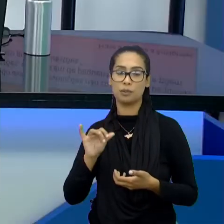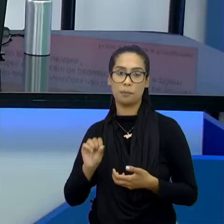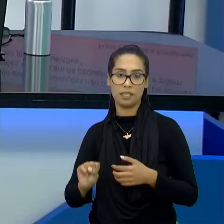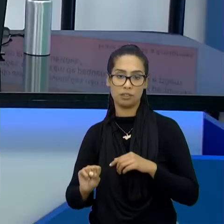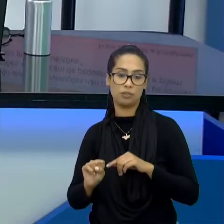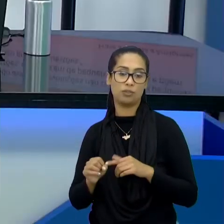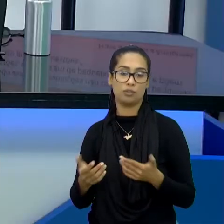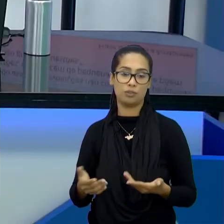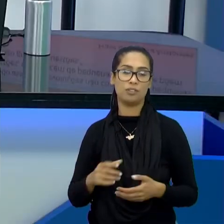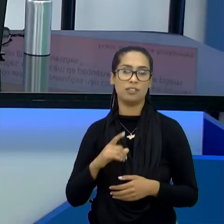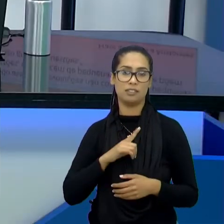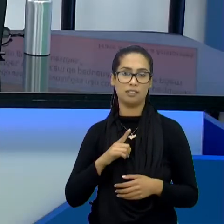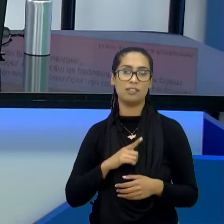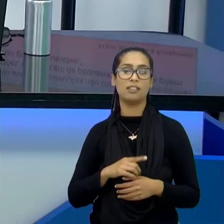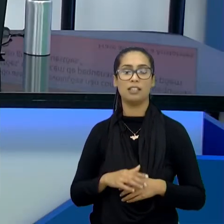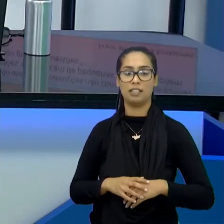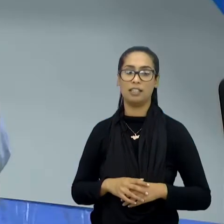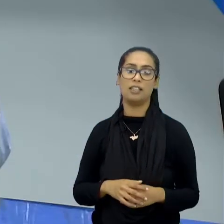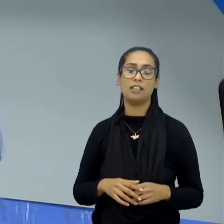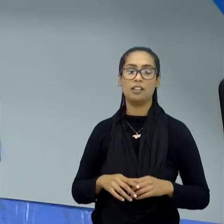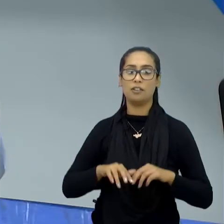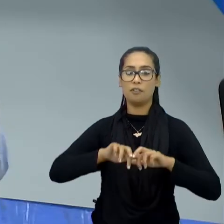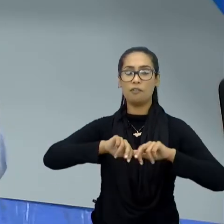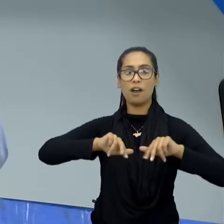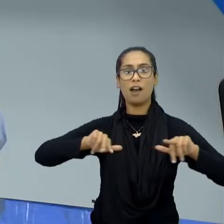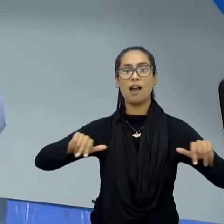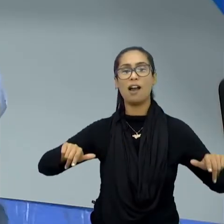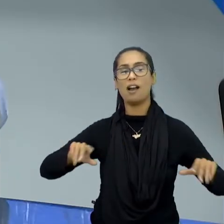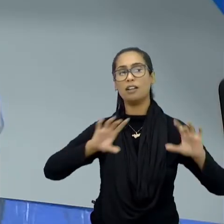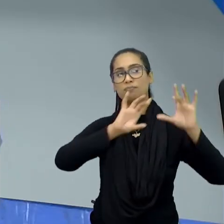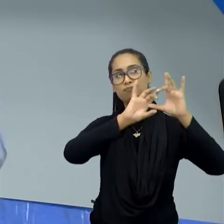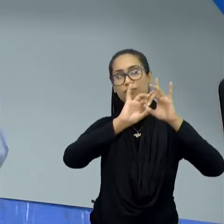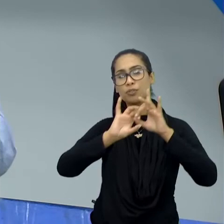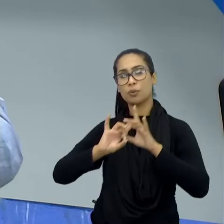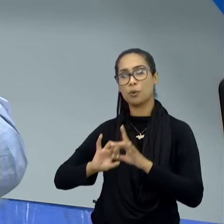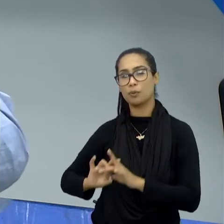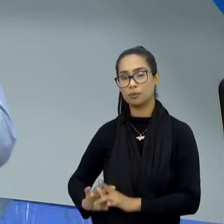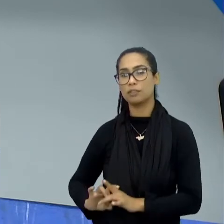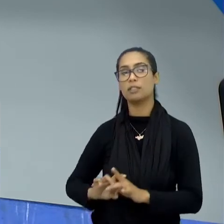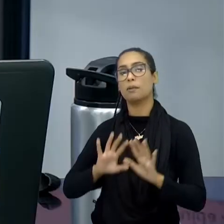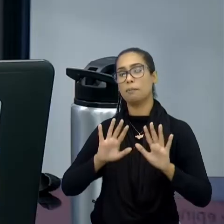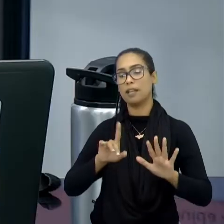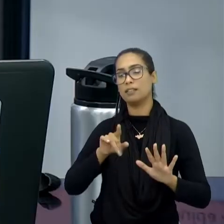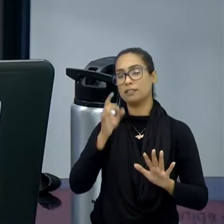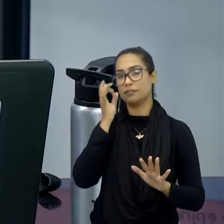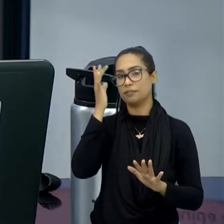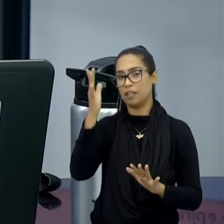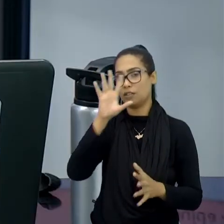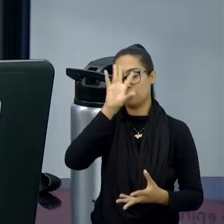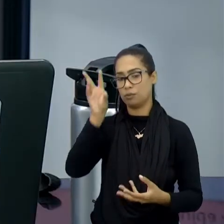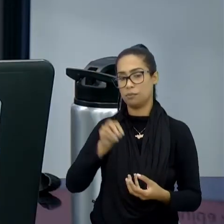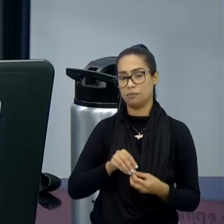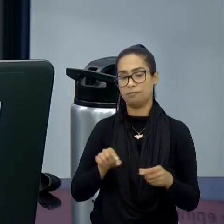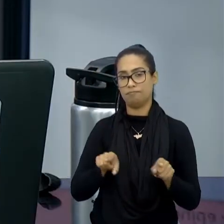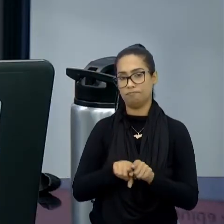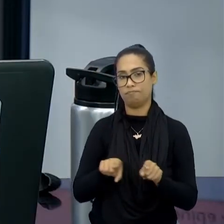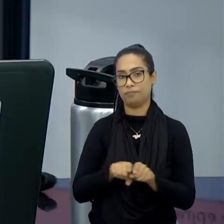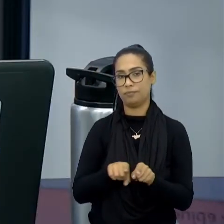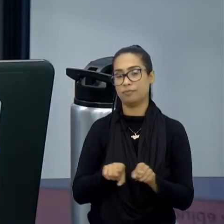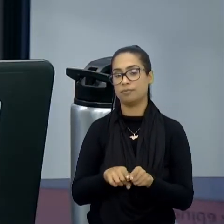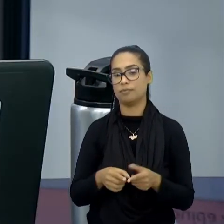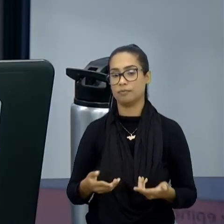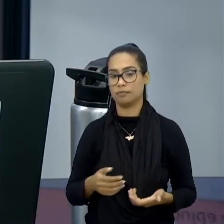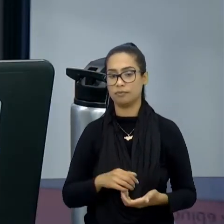bastante analogia, tem comparação, mas é muito factível, é muito fácil de se entender. Exatamente. E quanto